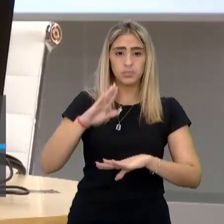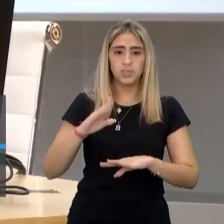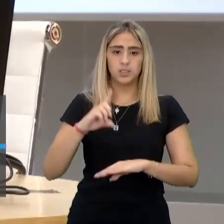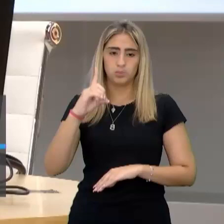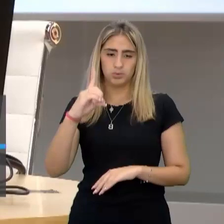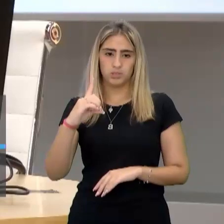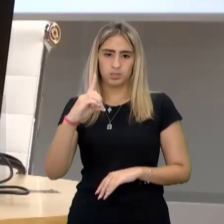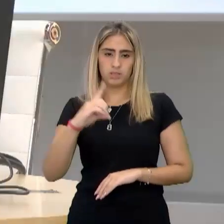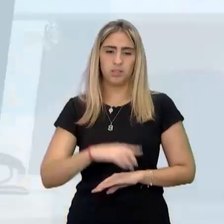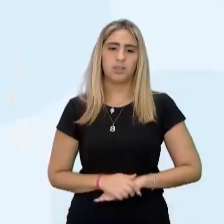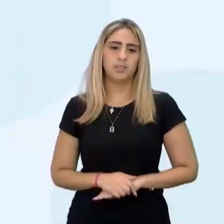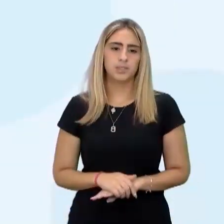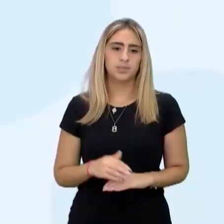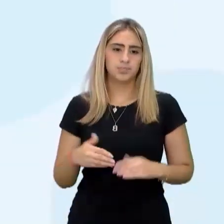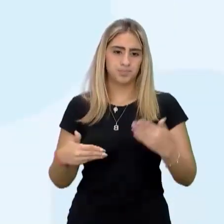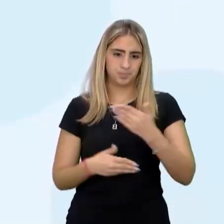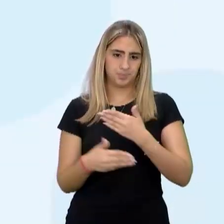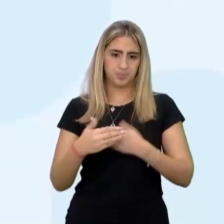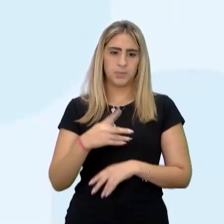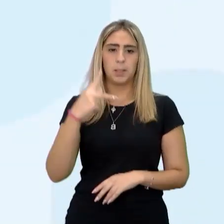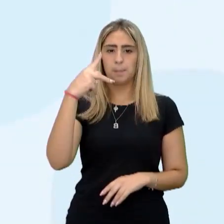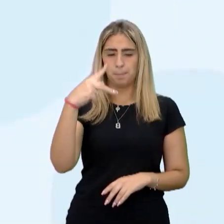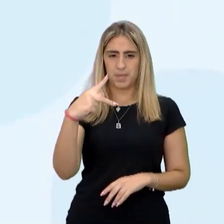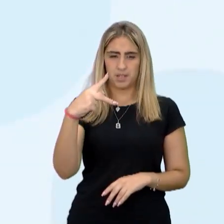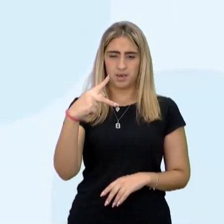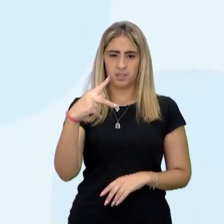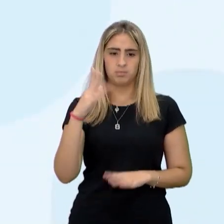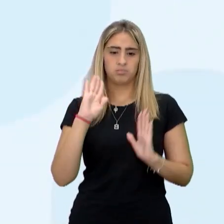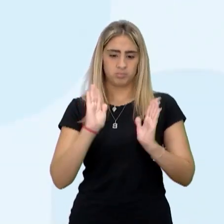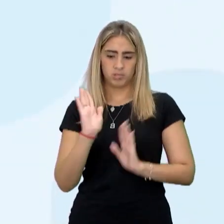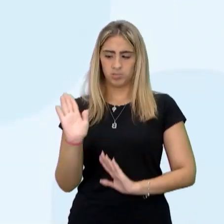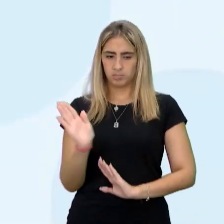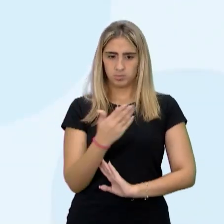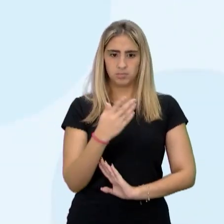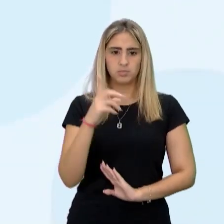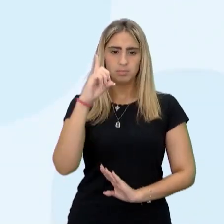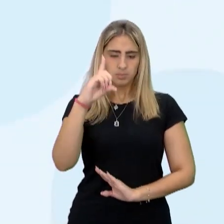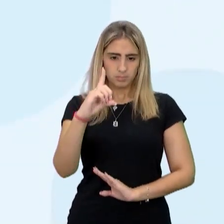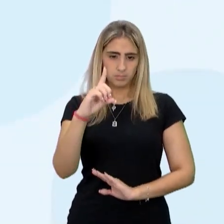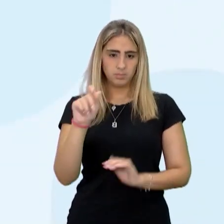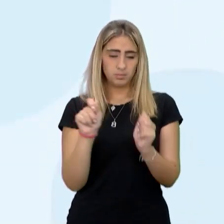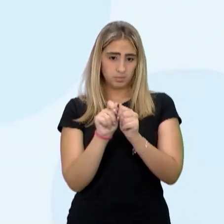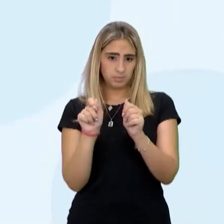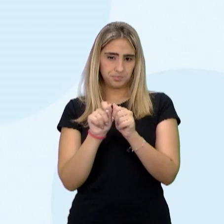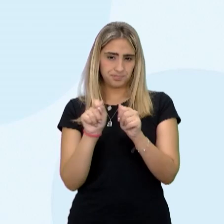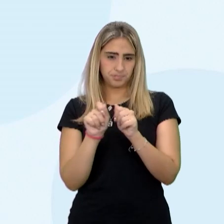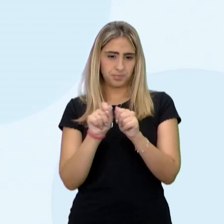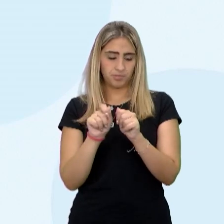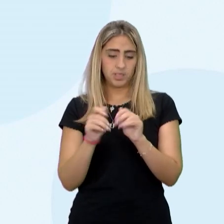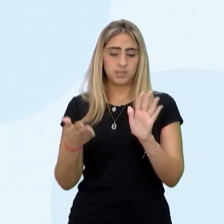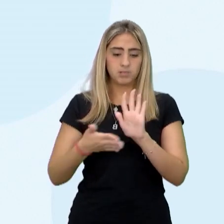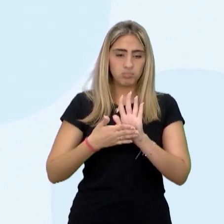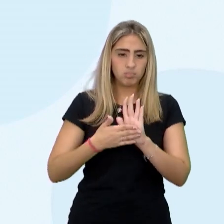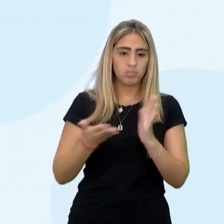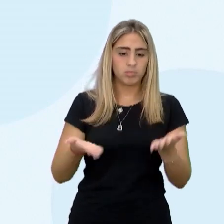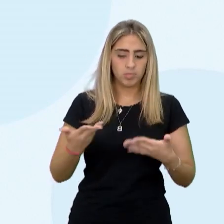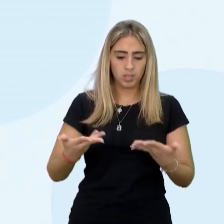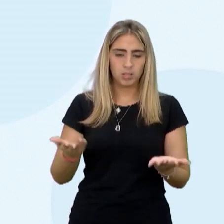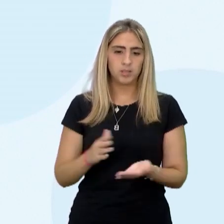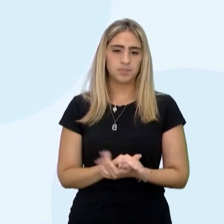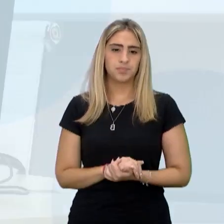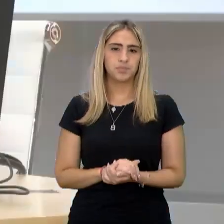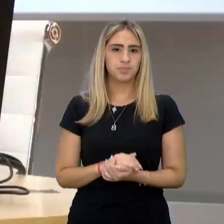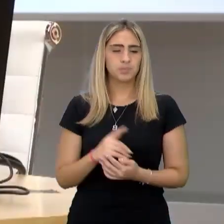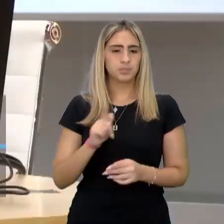volta lá no slide de produção, por favor. Então, a gente está no P, né, agora a gente está no D, no fazer, na execução. Então,